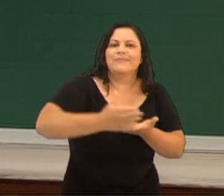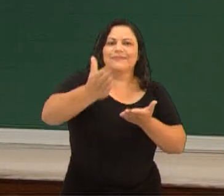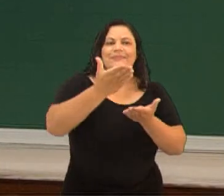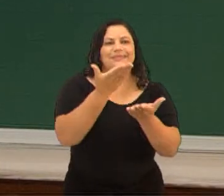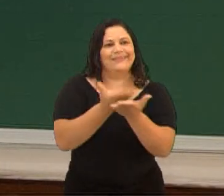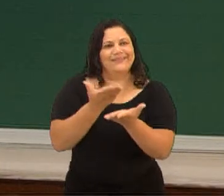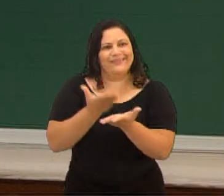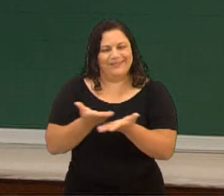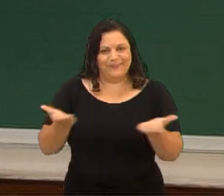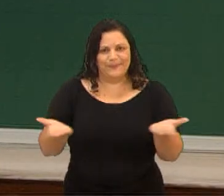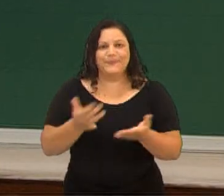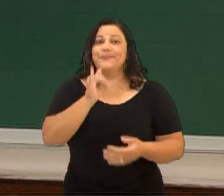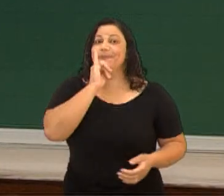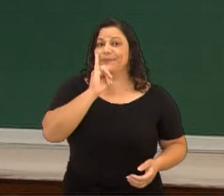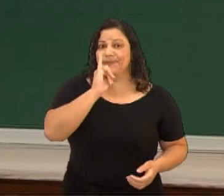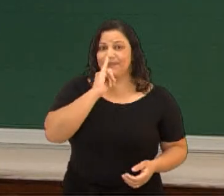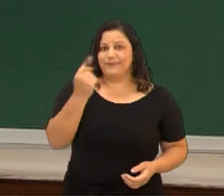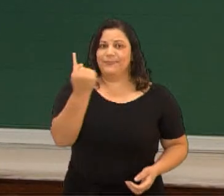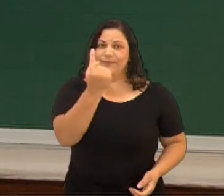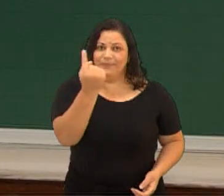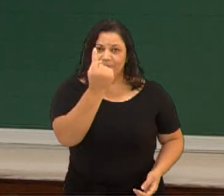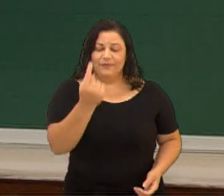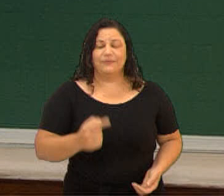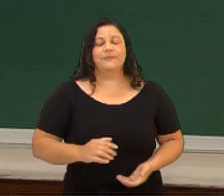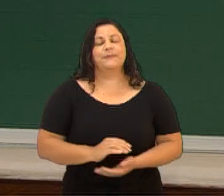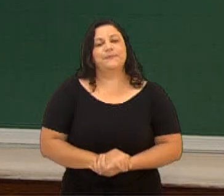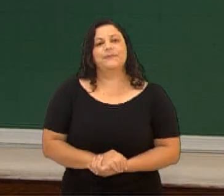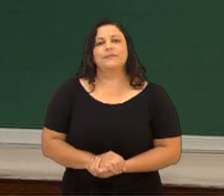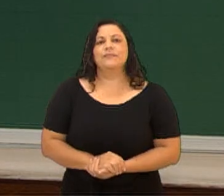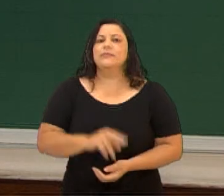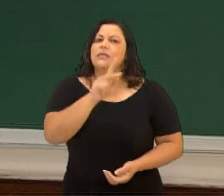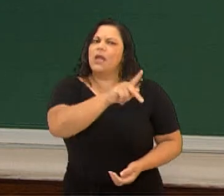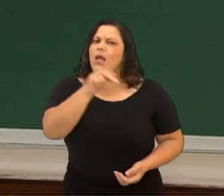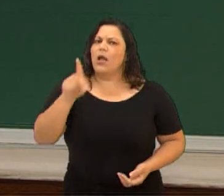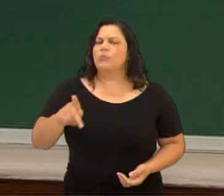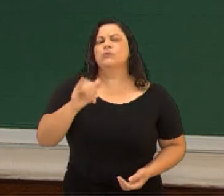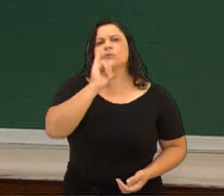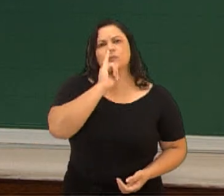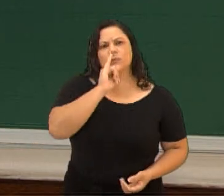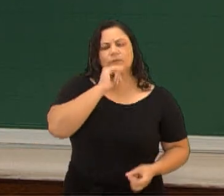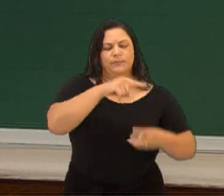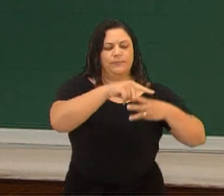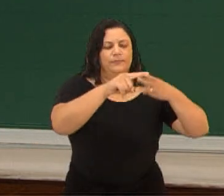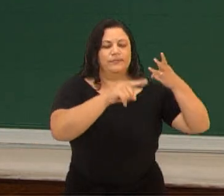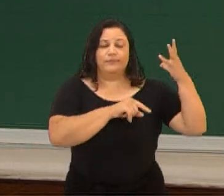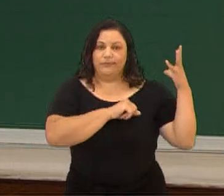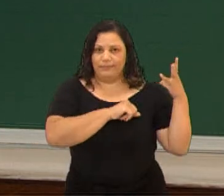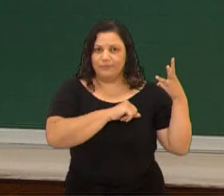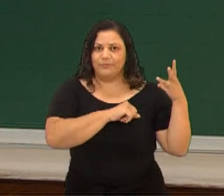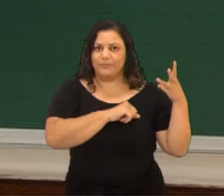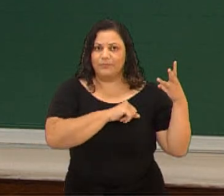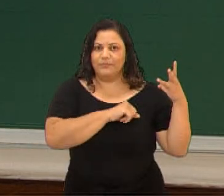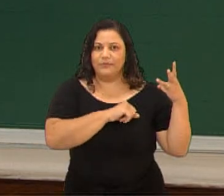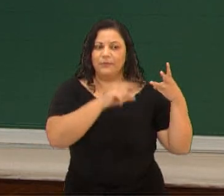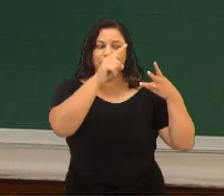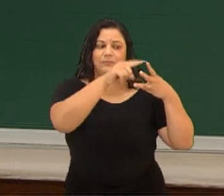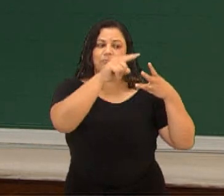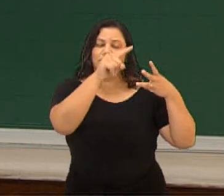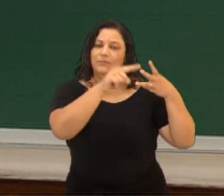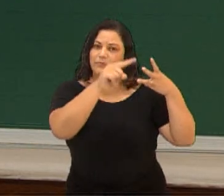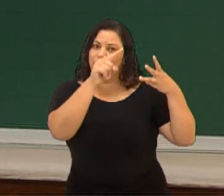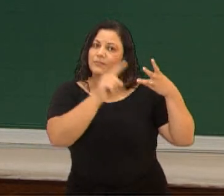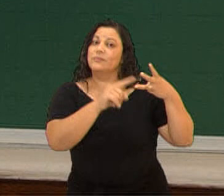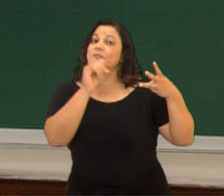aula. Exemplo 1. Então, a prof vai fazer 3 exemplos com vocês. Um de